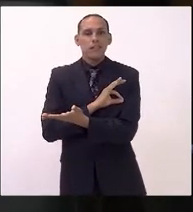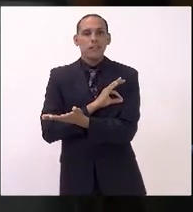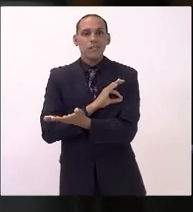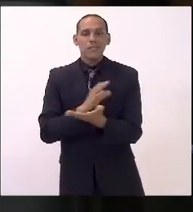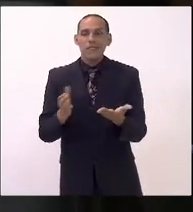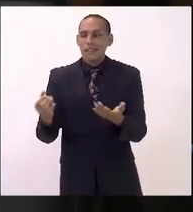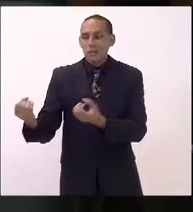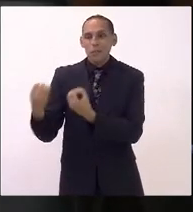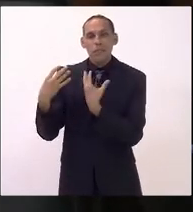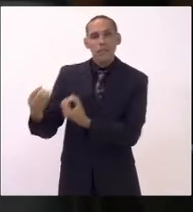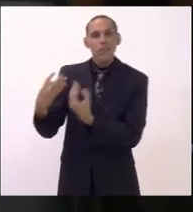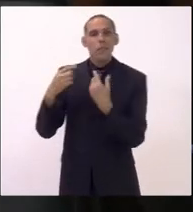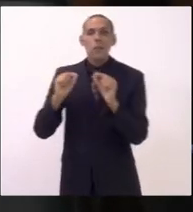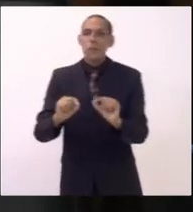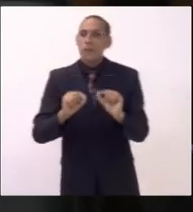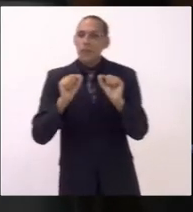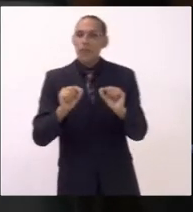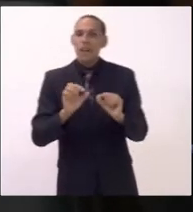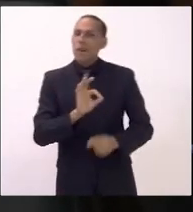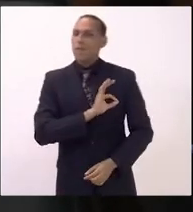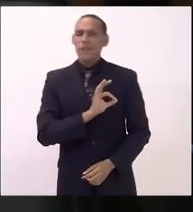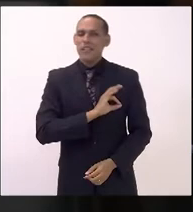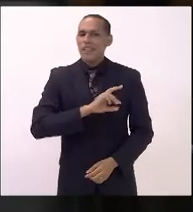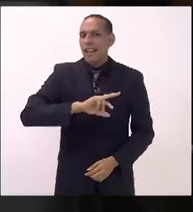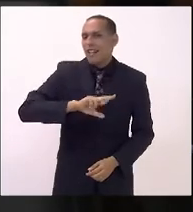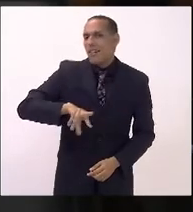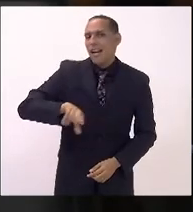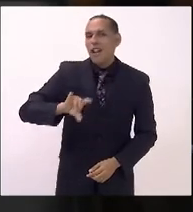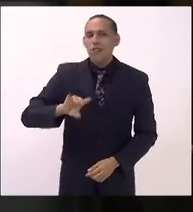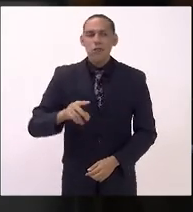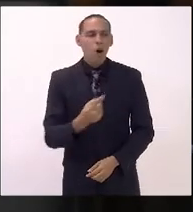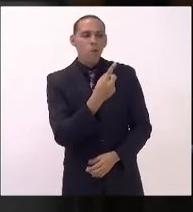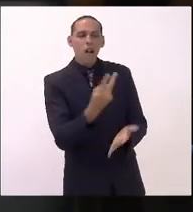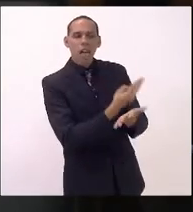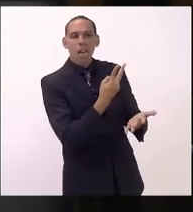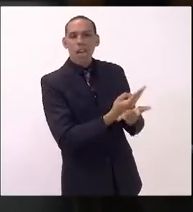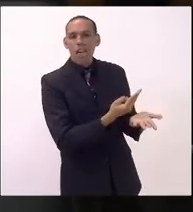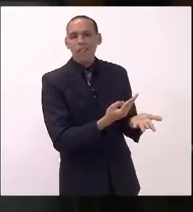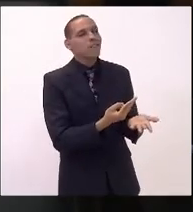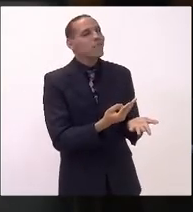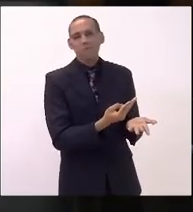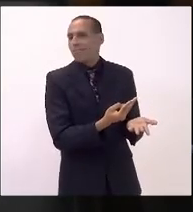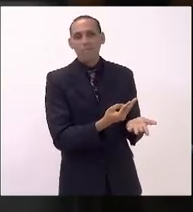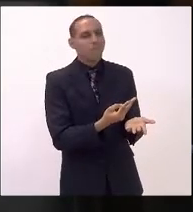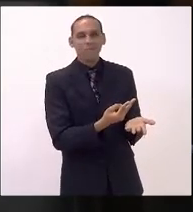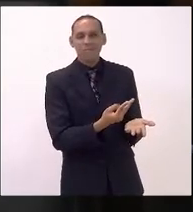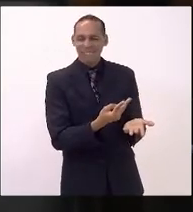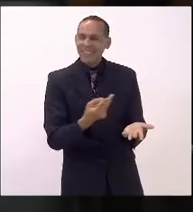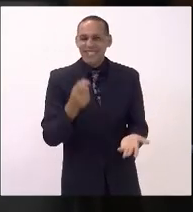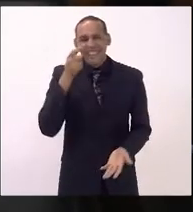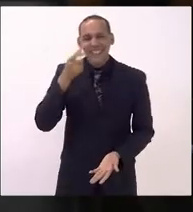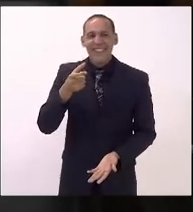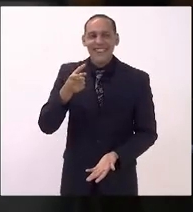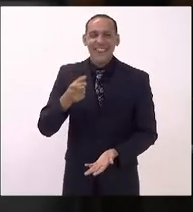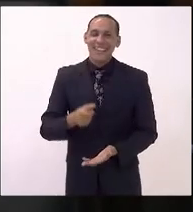nos ensina que a polícia é muito mais do que o erro de uma pessoa, é interessante isso, né?